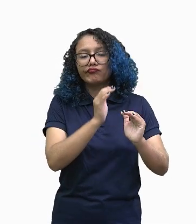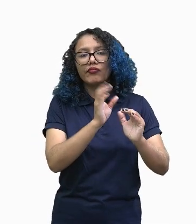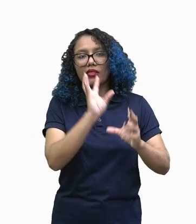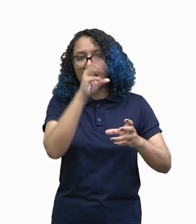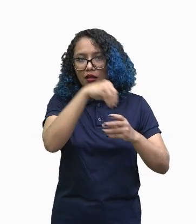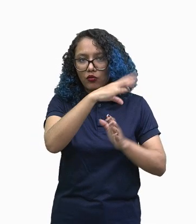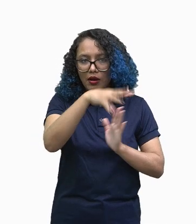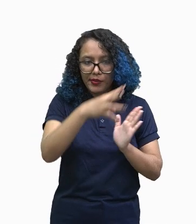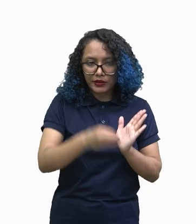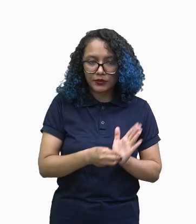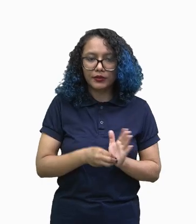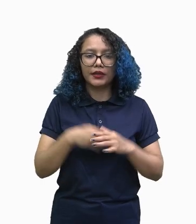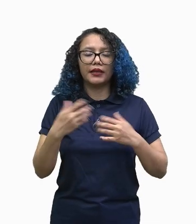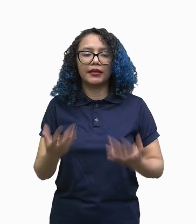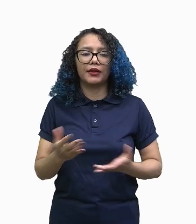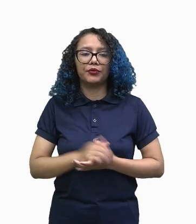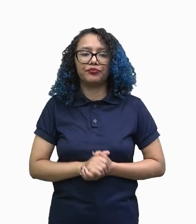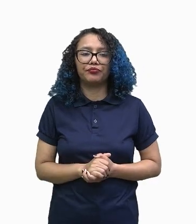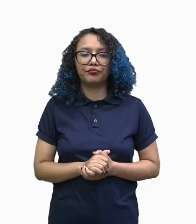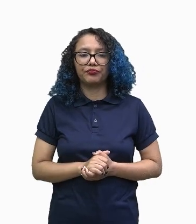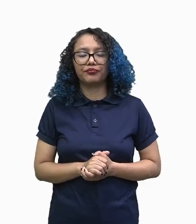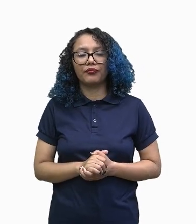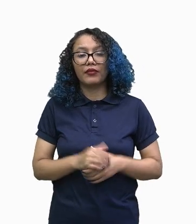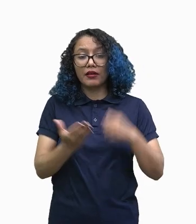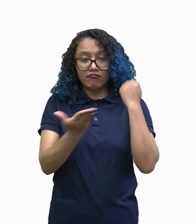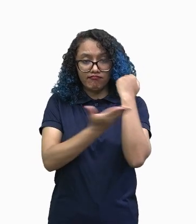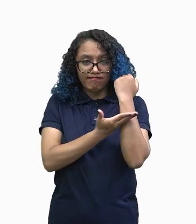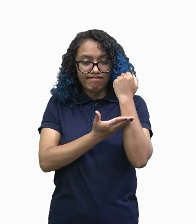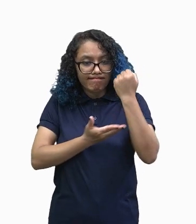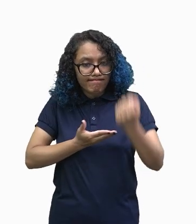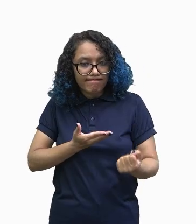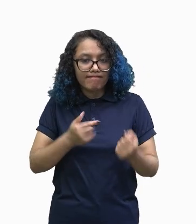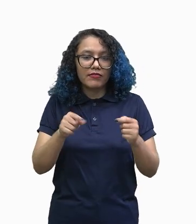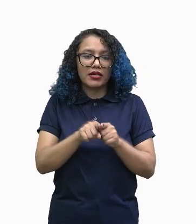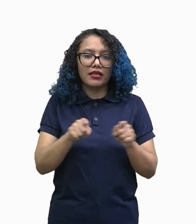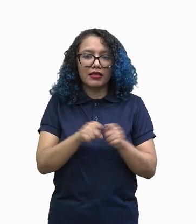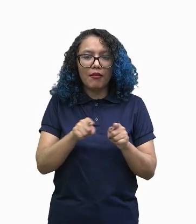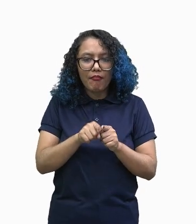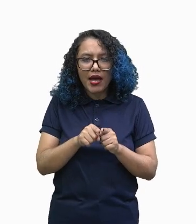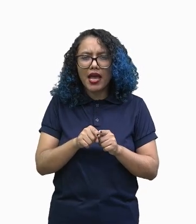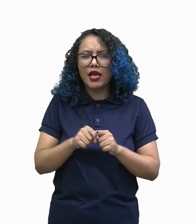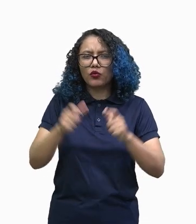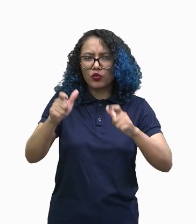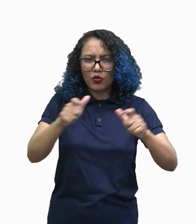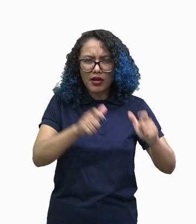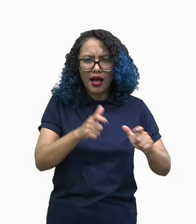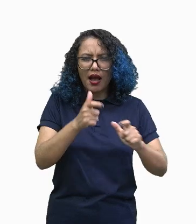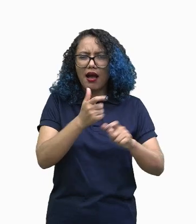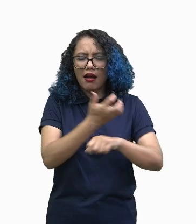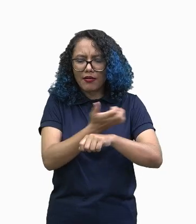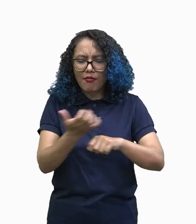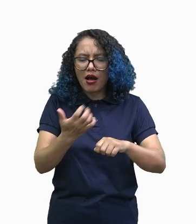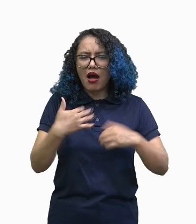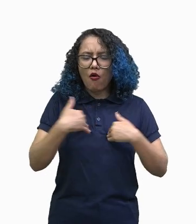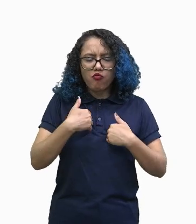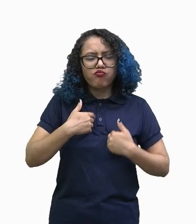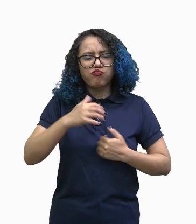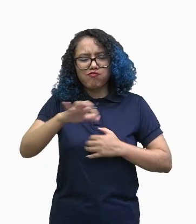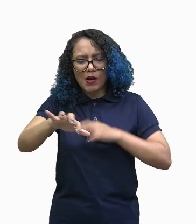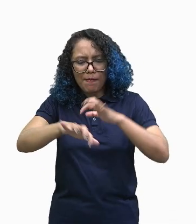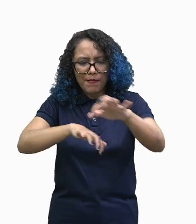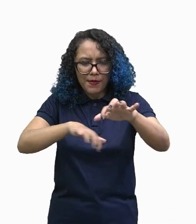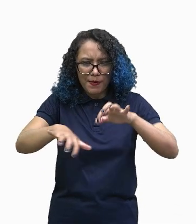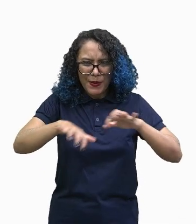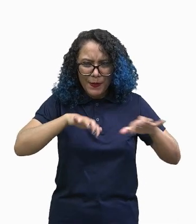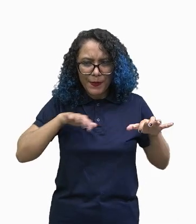Então, nós temos aí desmatamento e a fragmentação de habitats, como o professor Dyson já explicou muito bem, né,